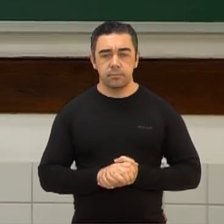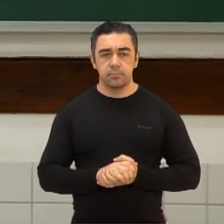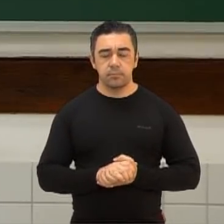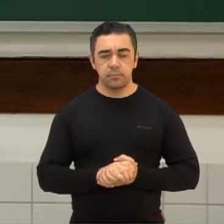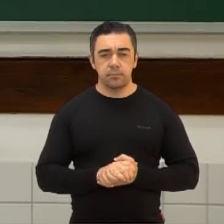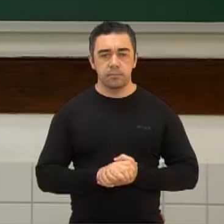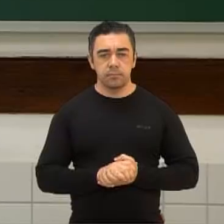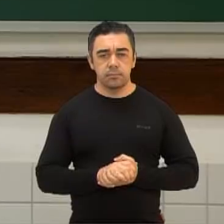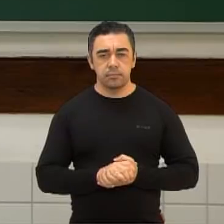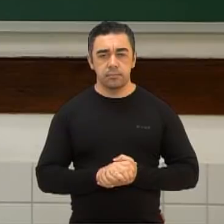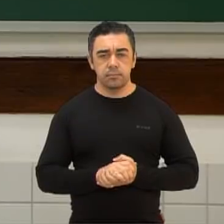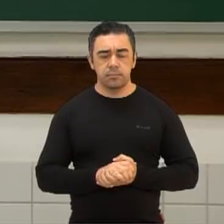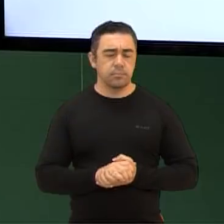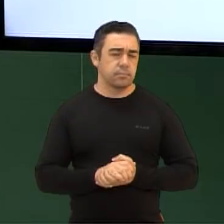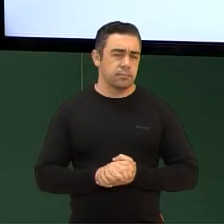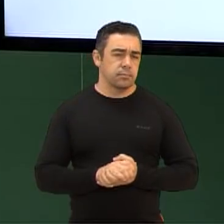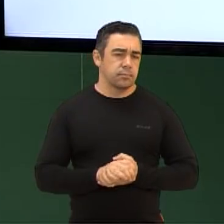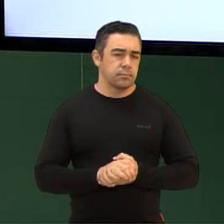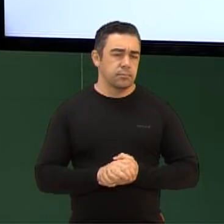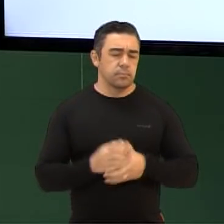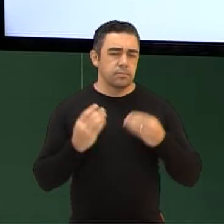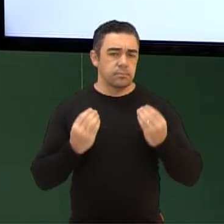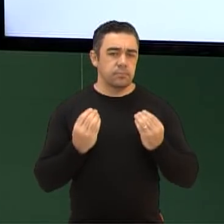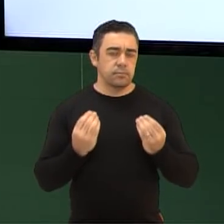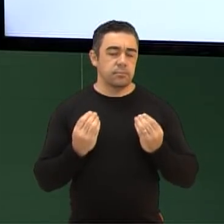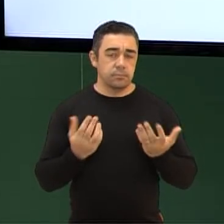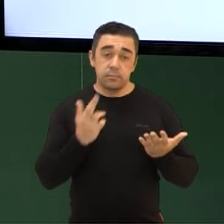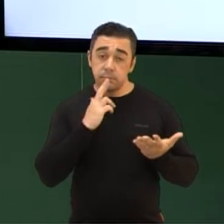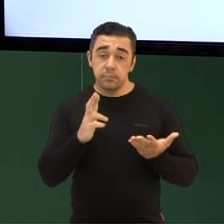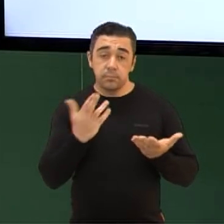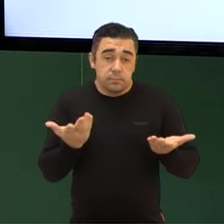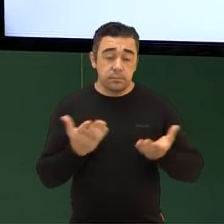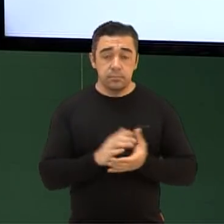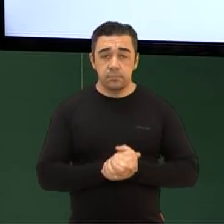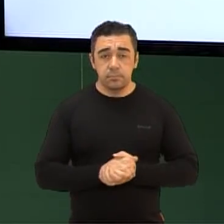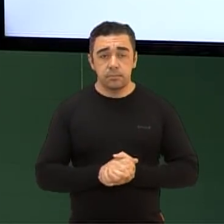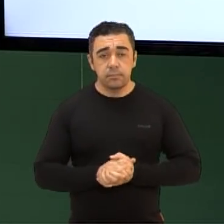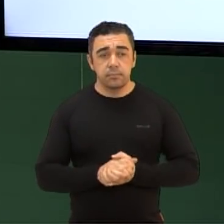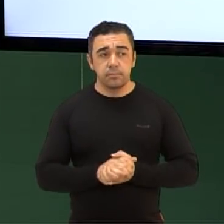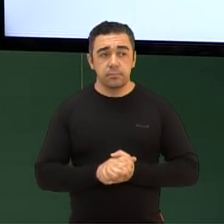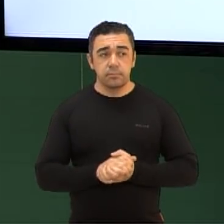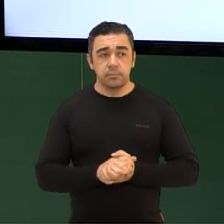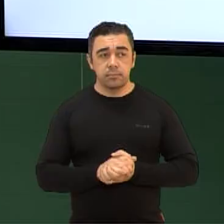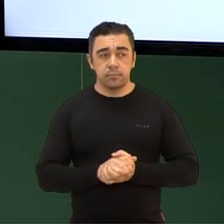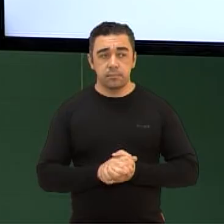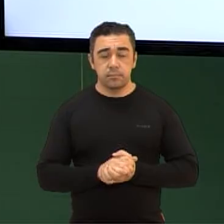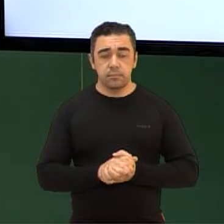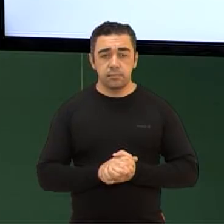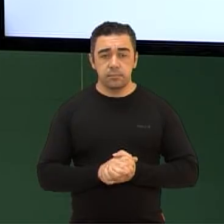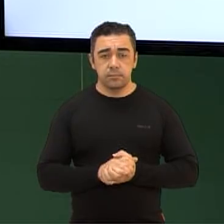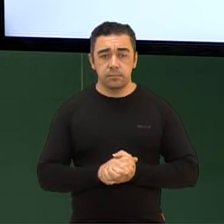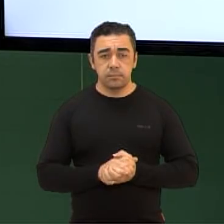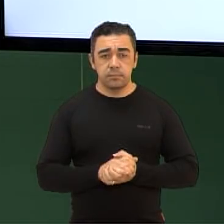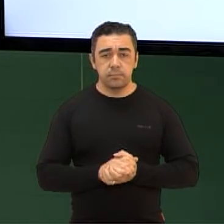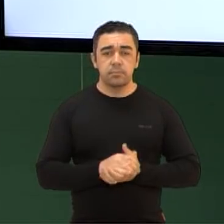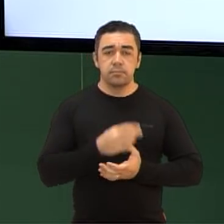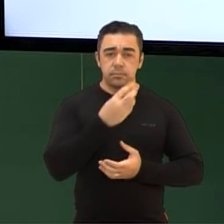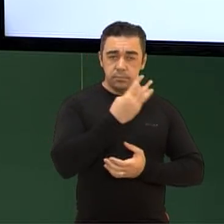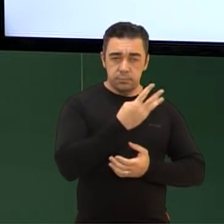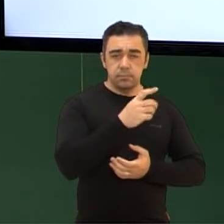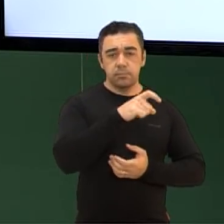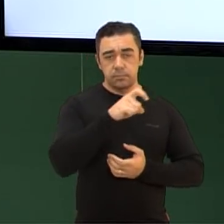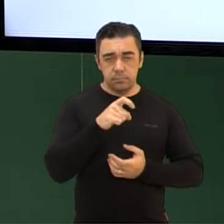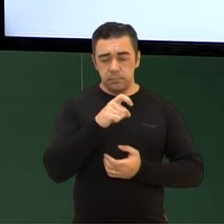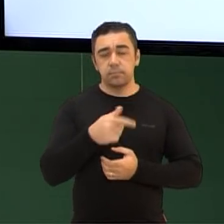graus. Então, como que nós fazemos para resolver essa equaçãozinha? Podemos adicionar. Nós estamos falando da